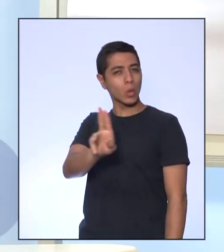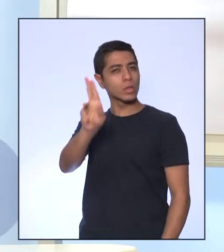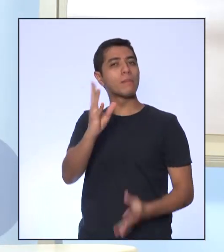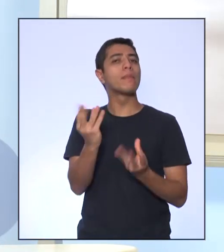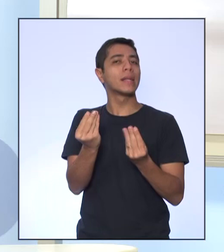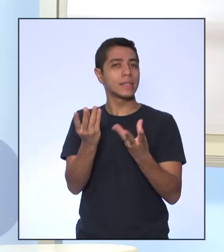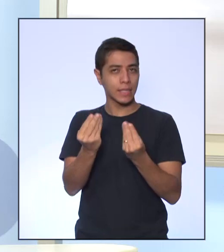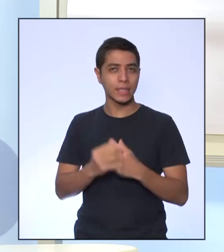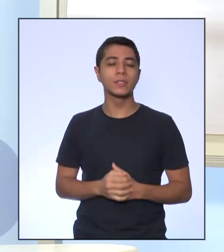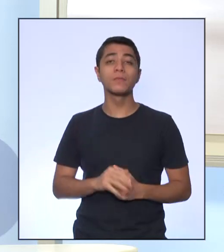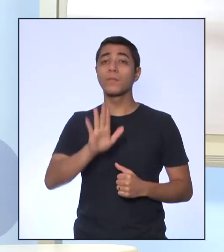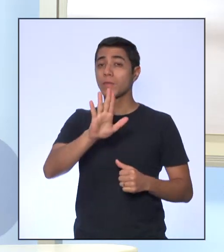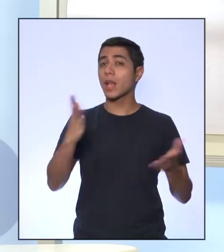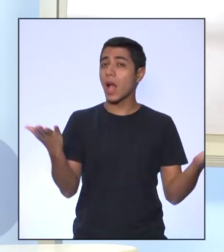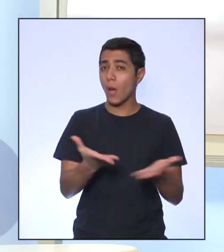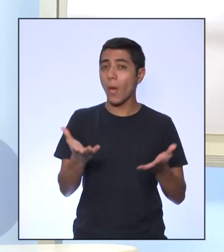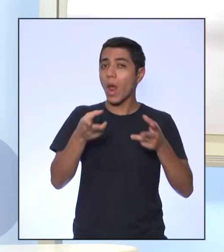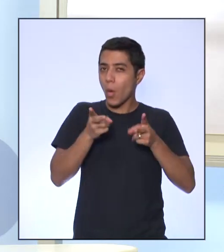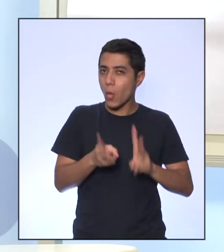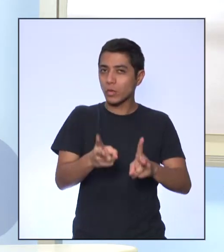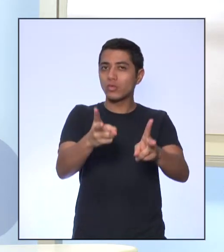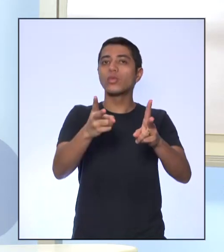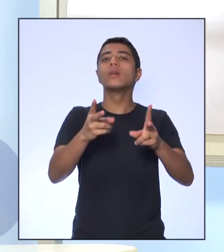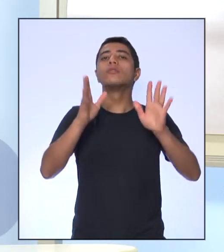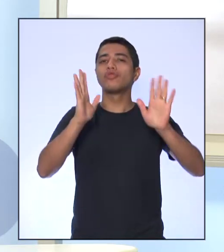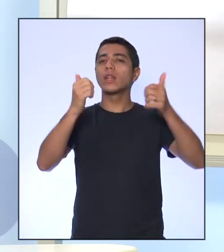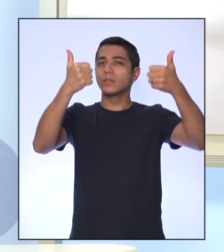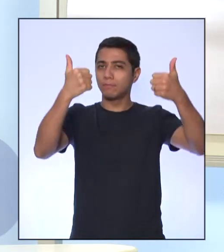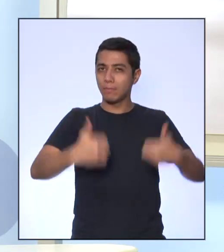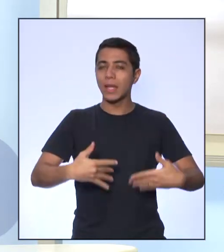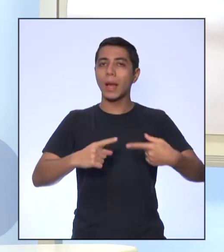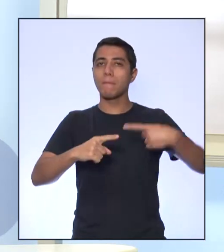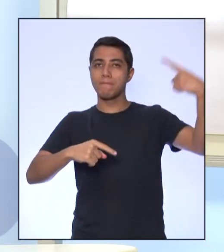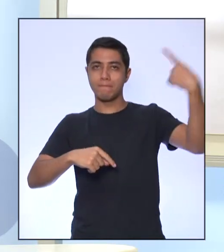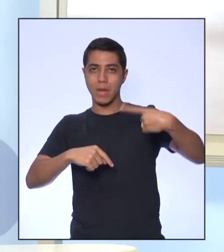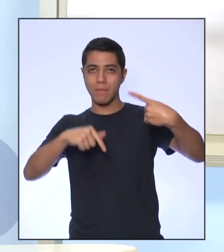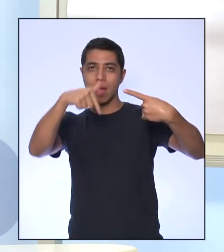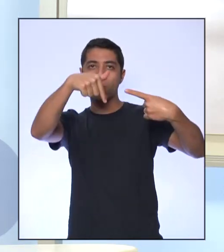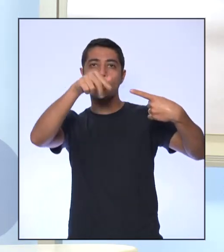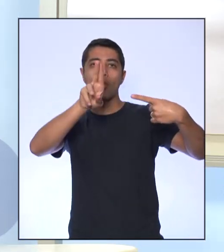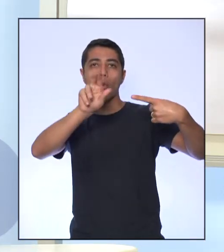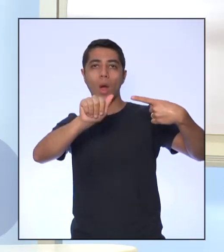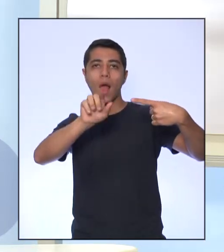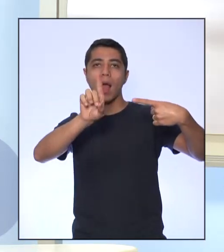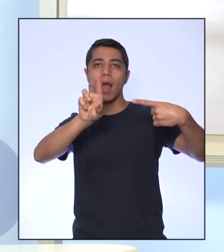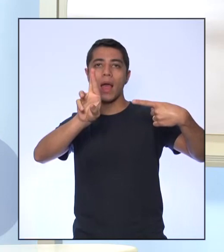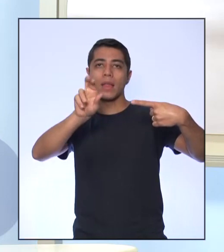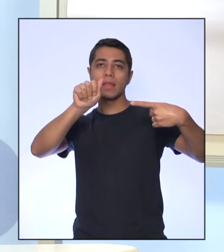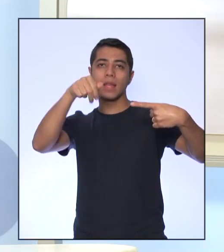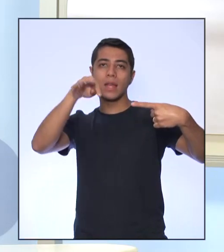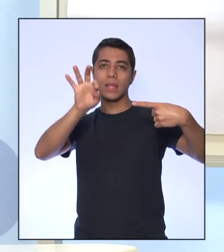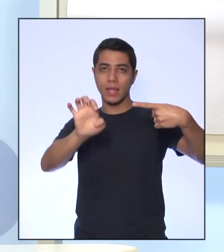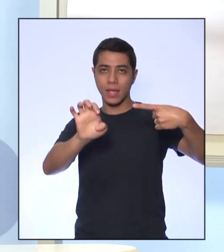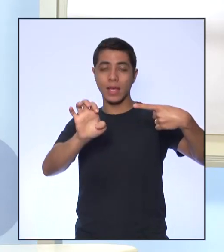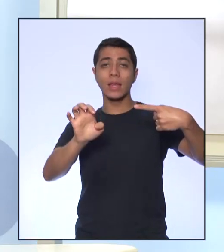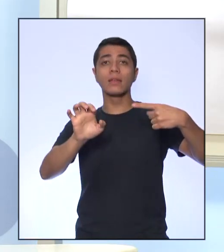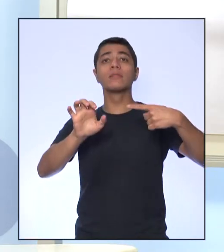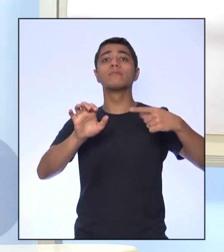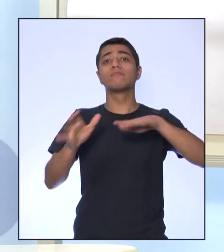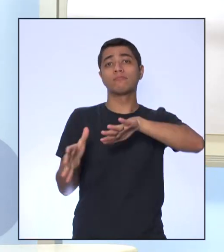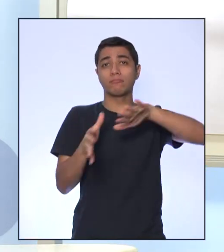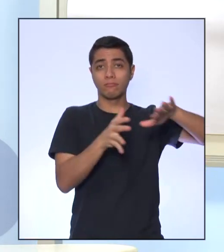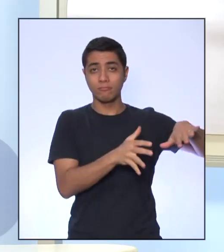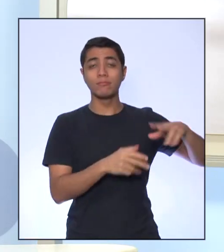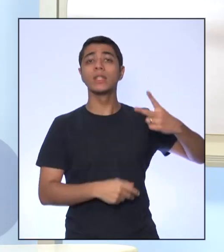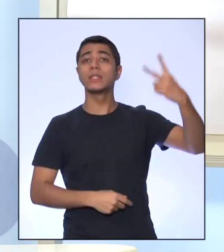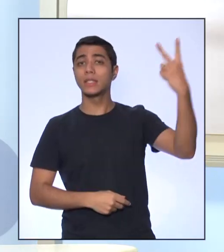continuando passando lembrando o nosso fizemos o primeiro quadrante agora nós vamos para o segundo quadrante na mesma ideia eu vou te